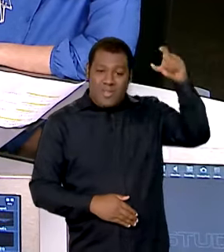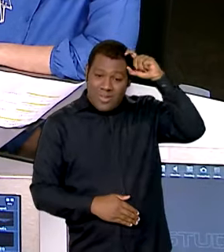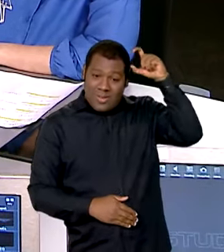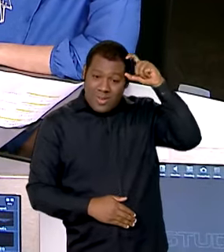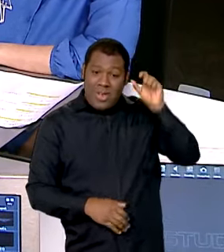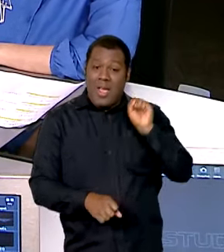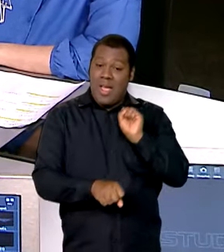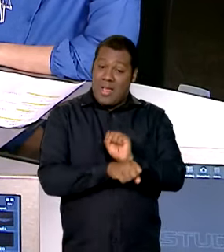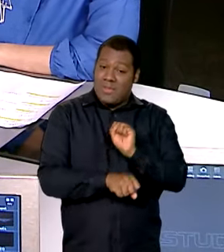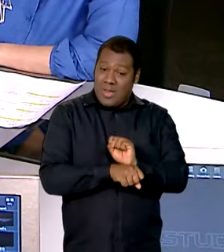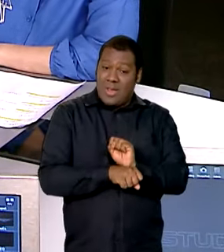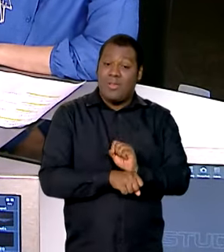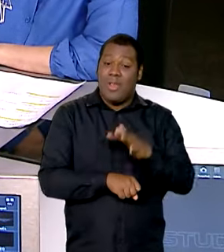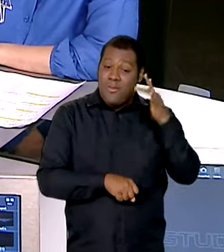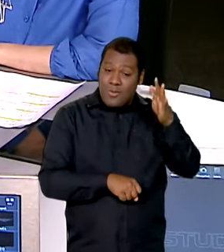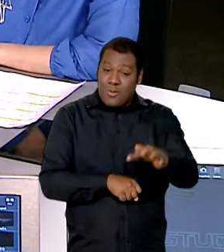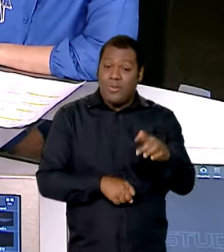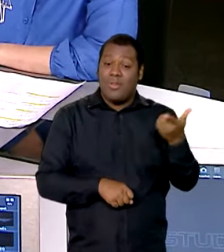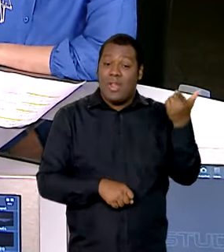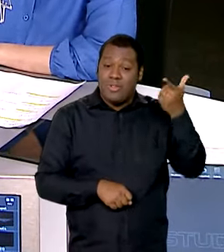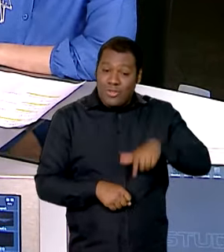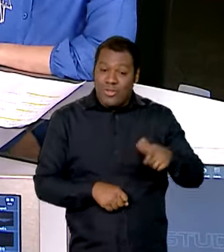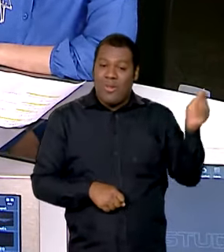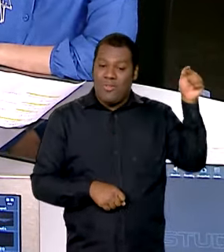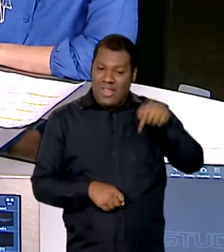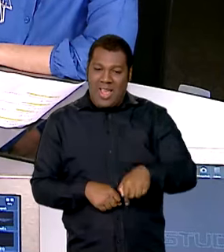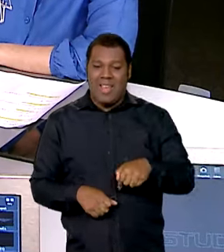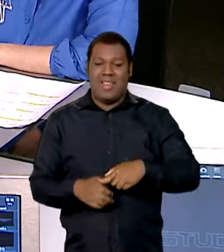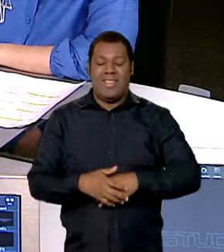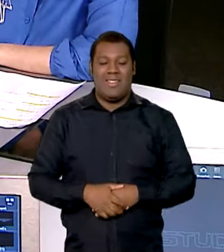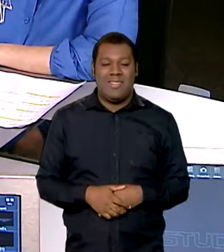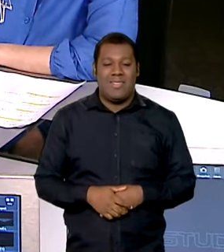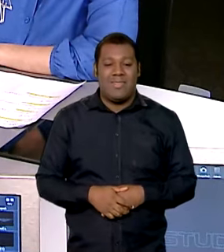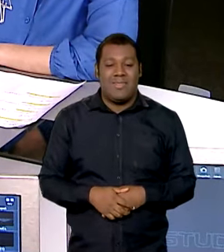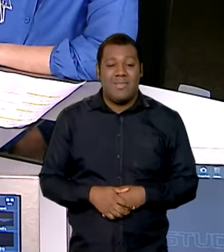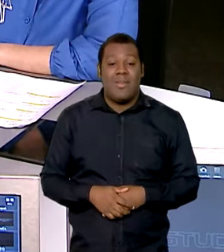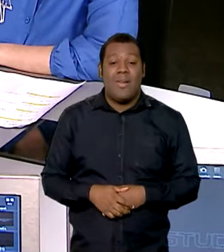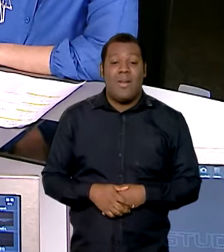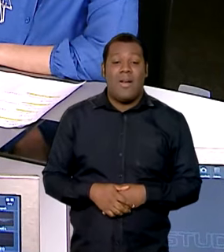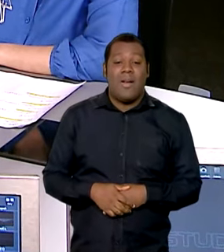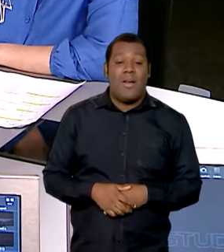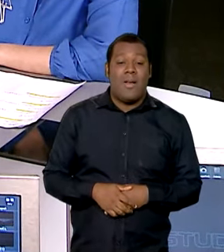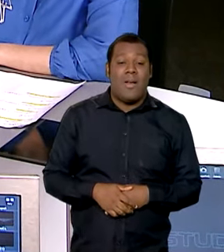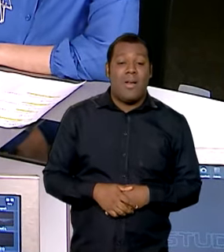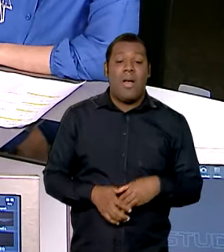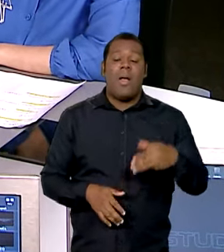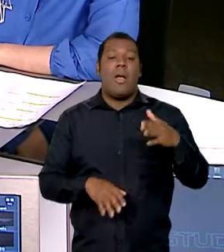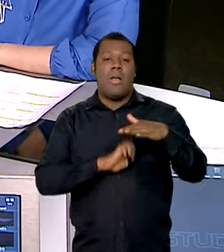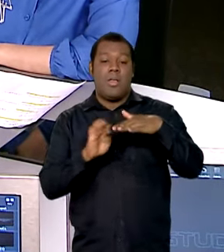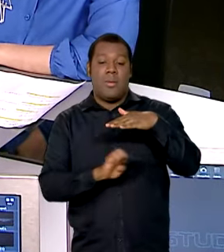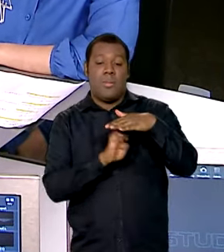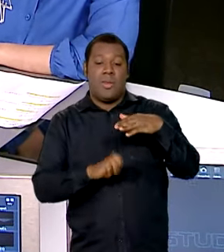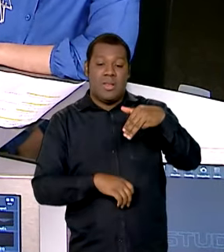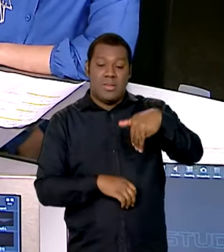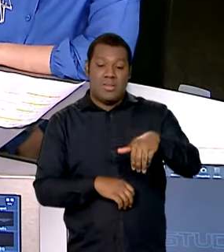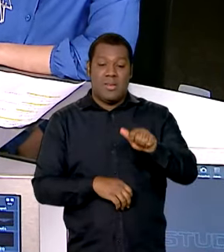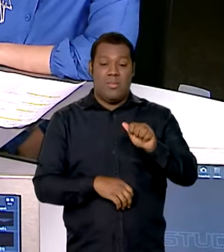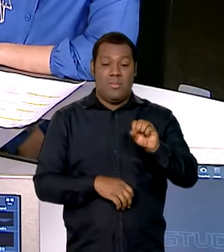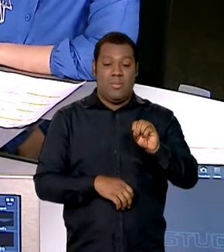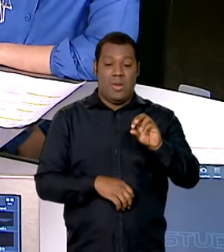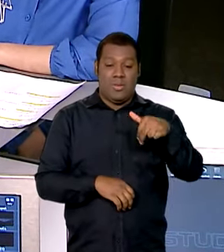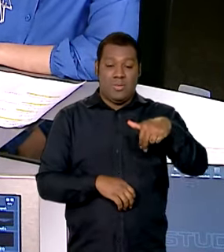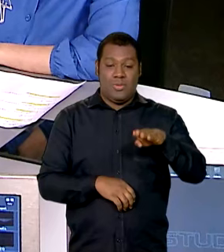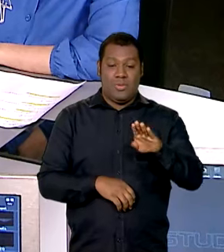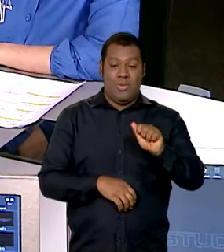esperamos bastante a sua vinda aqui e que bom que deu certo hoje muito obrigada só uma observação só com Amazon by nós estamos apoiando com R